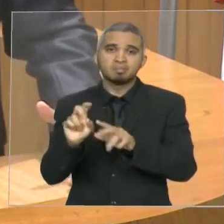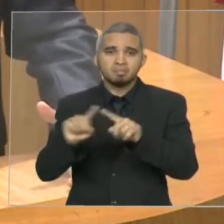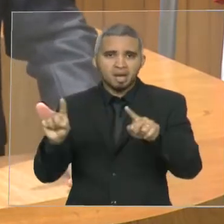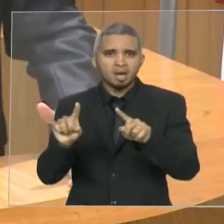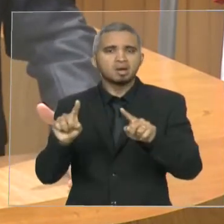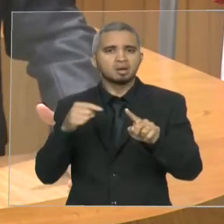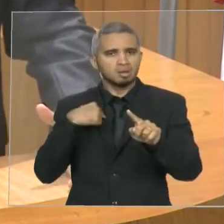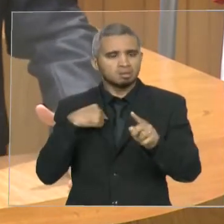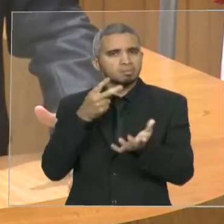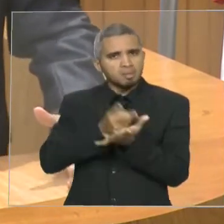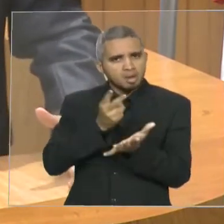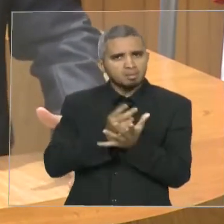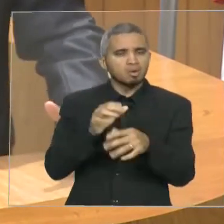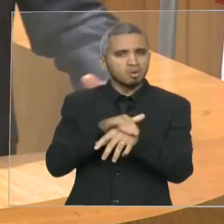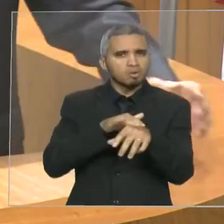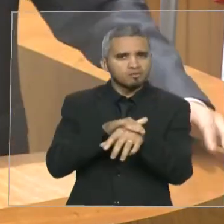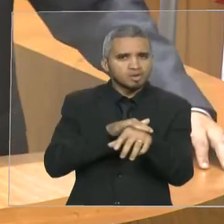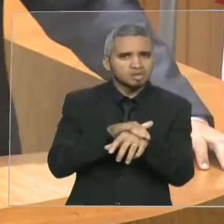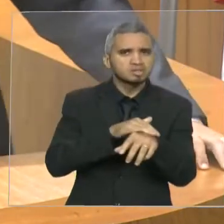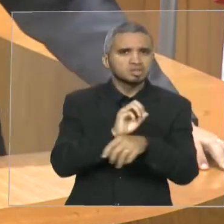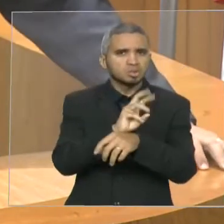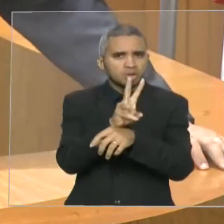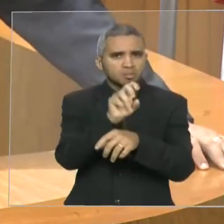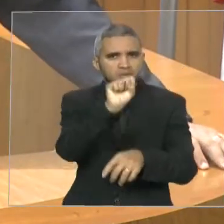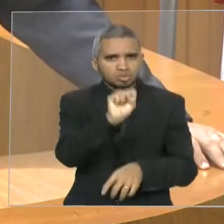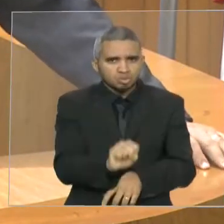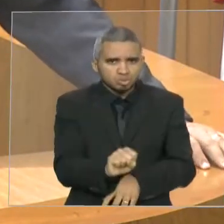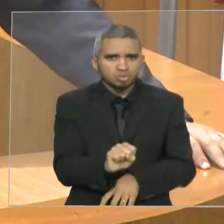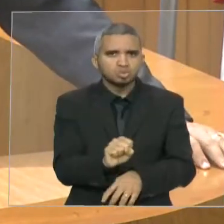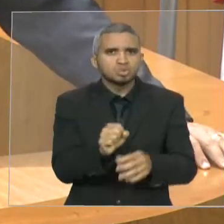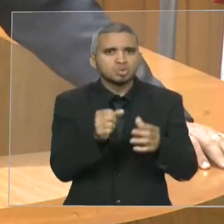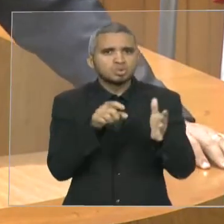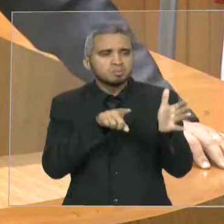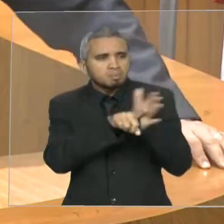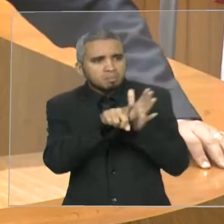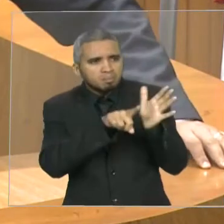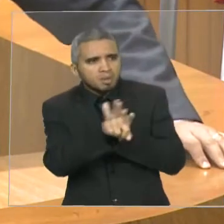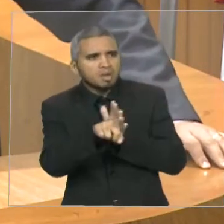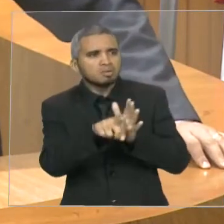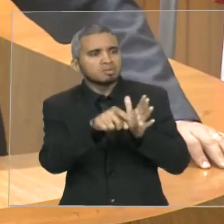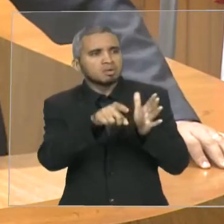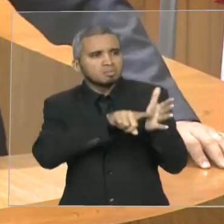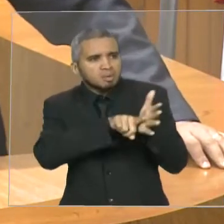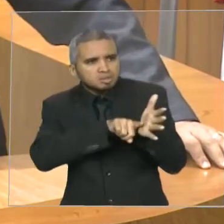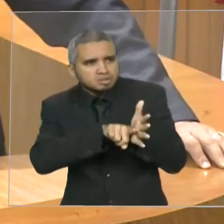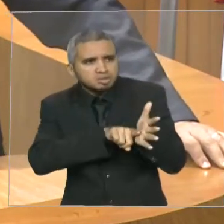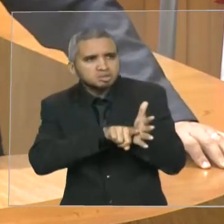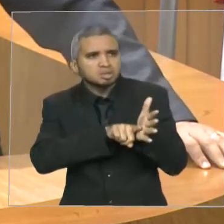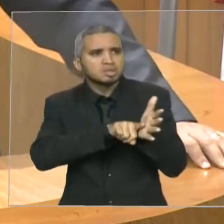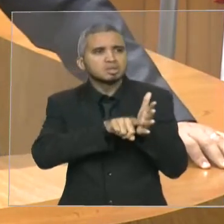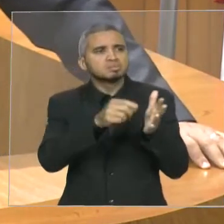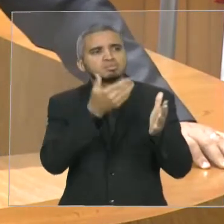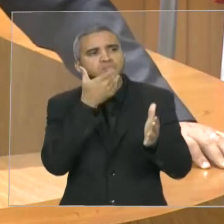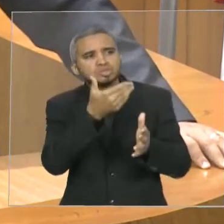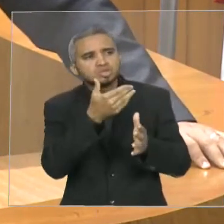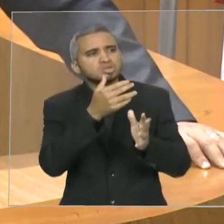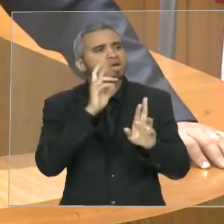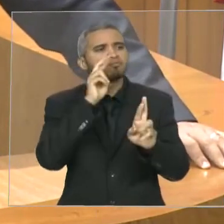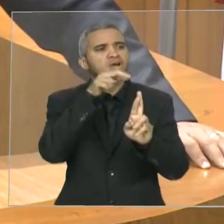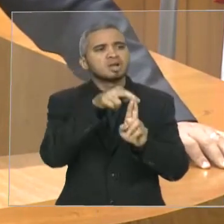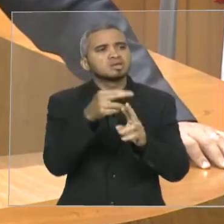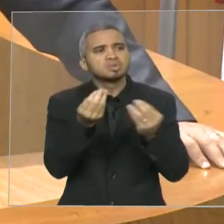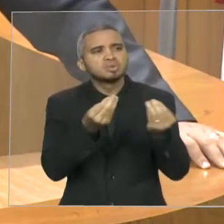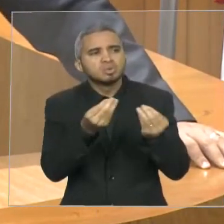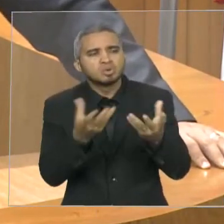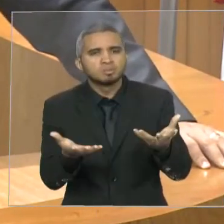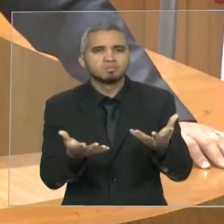amplo, há mais de um ano com a UEMA Sul, buscou referências, e dialogamos com a Secretaria Estadual de Cultura, o